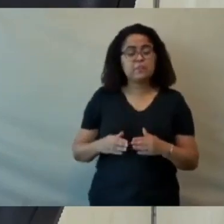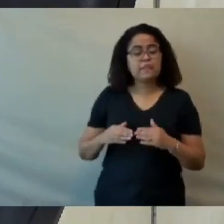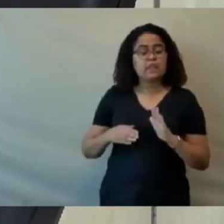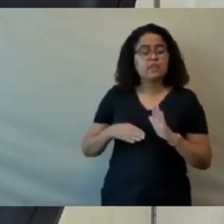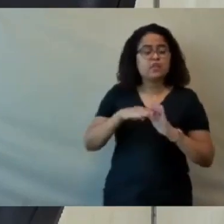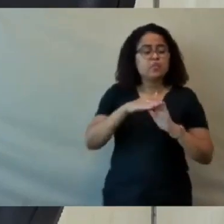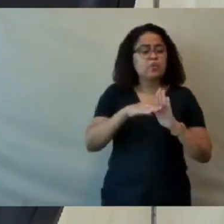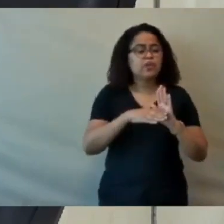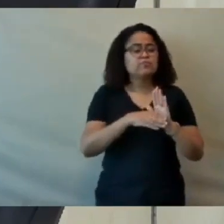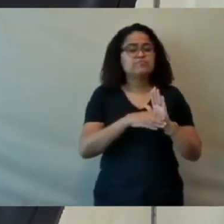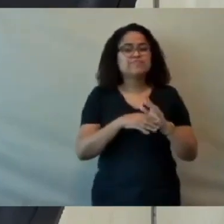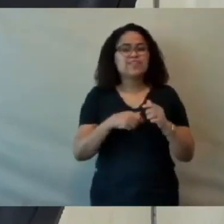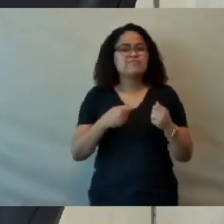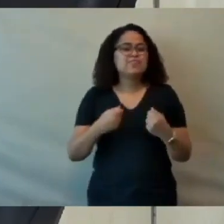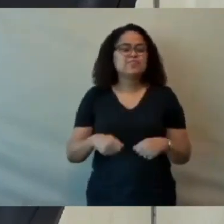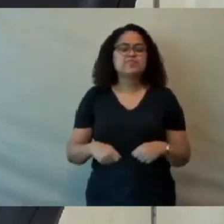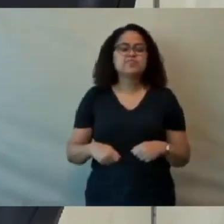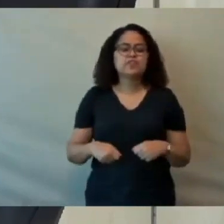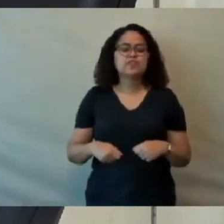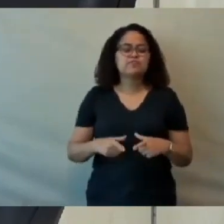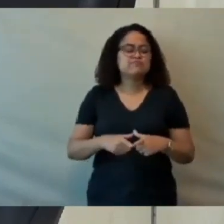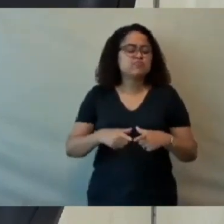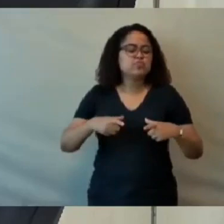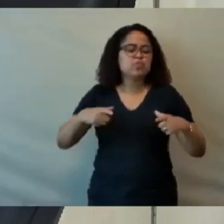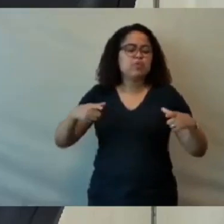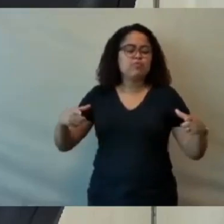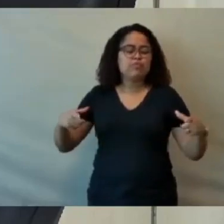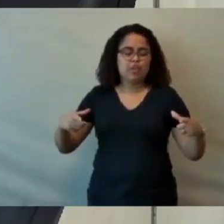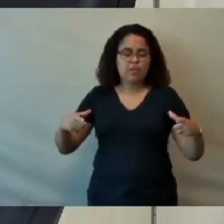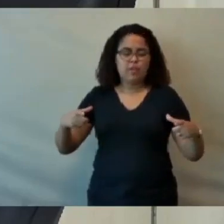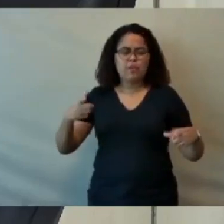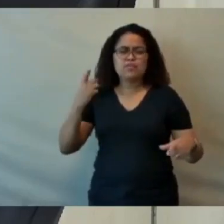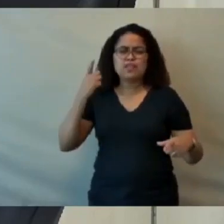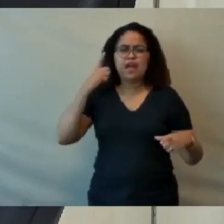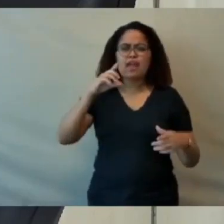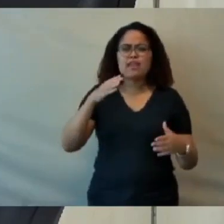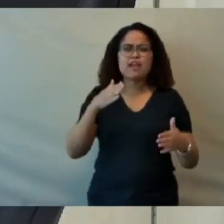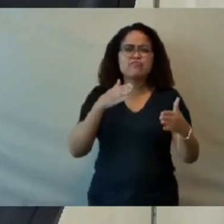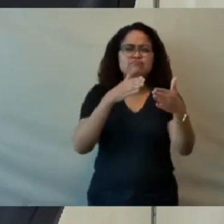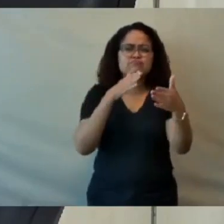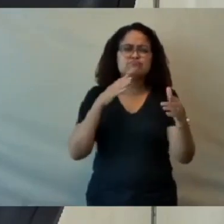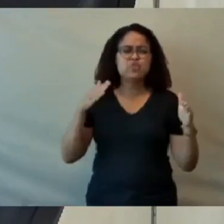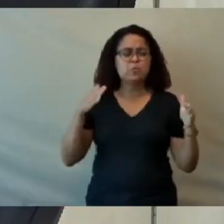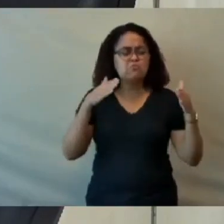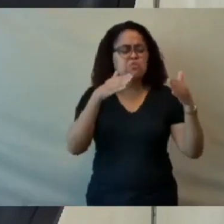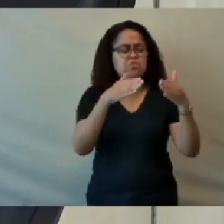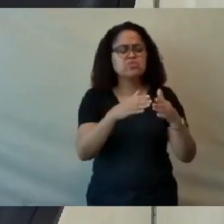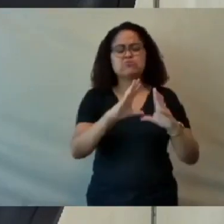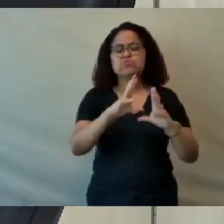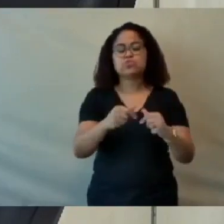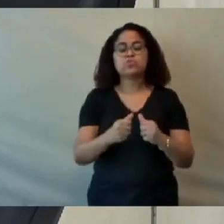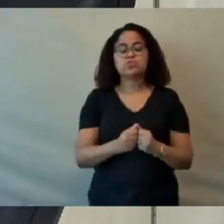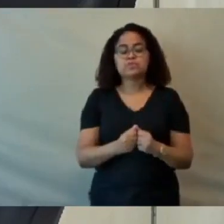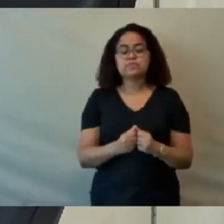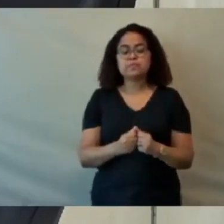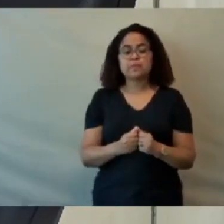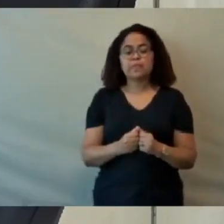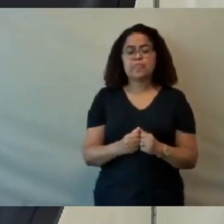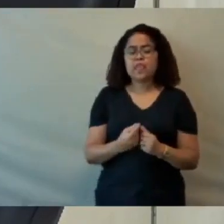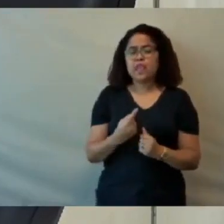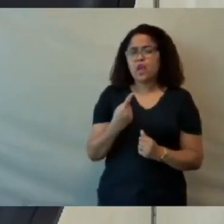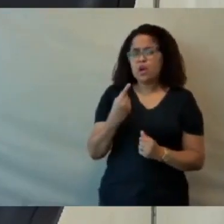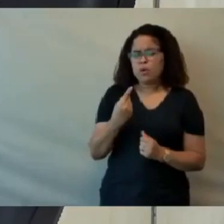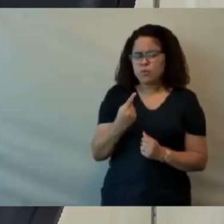ele não consegue abranger a todos. Uma das demandas que a gente recebe já de um